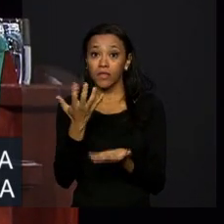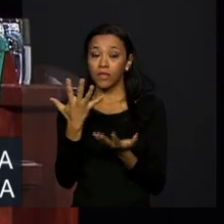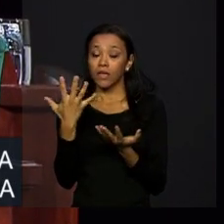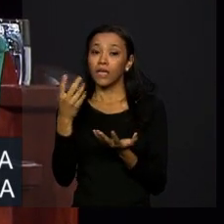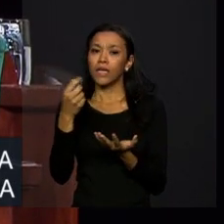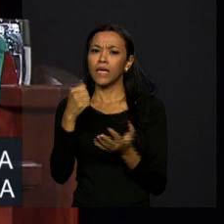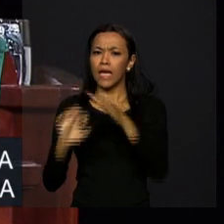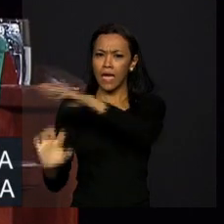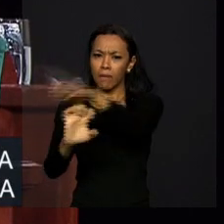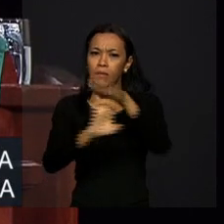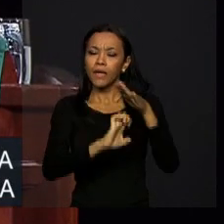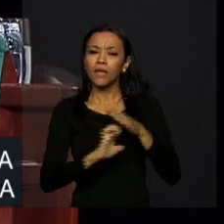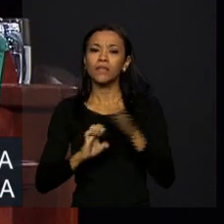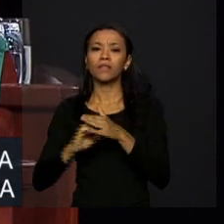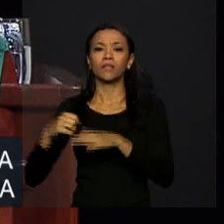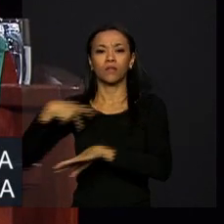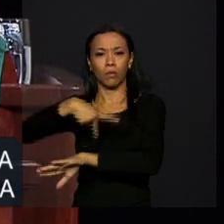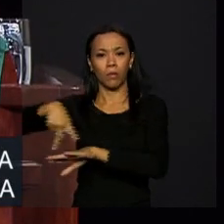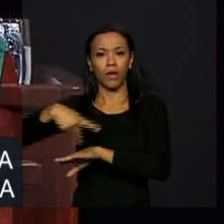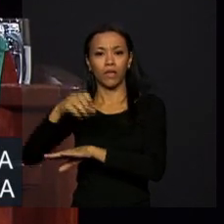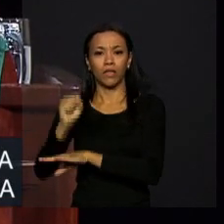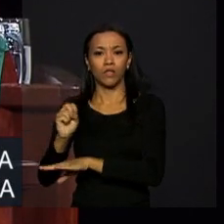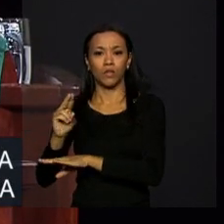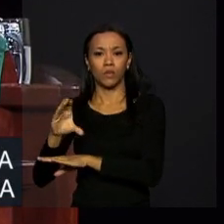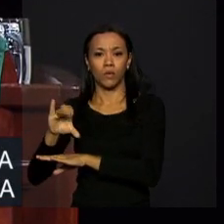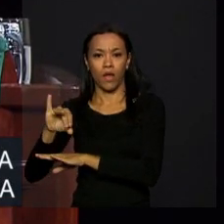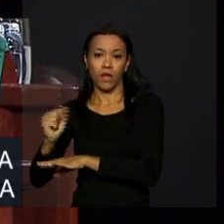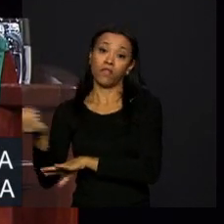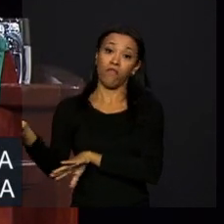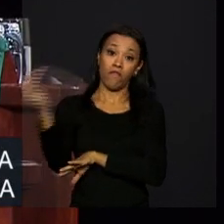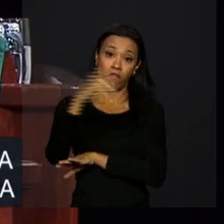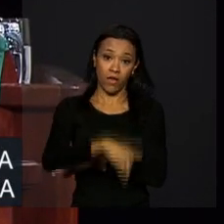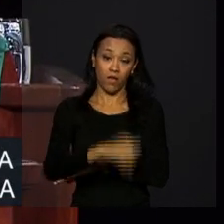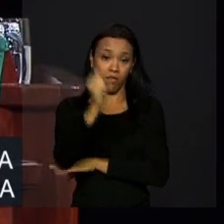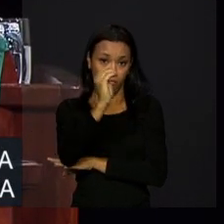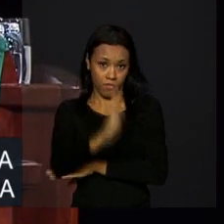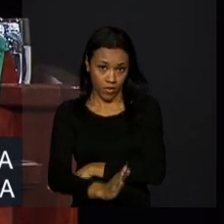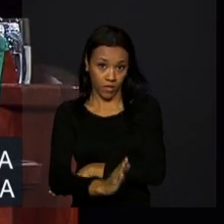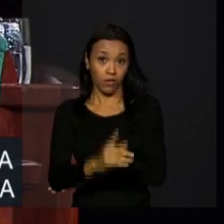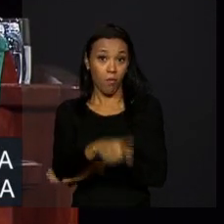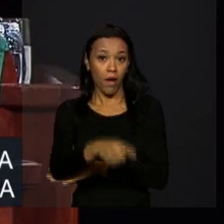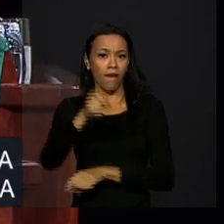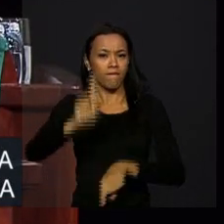suecas para parcerias que promovam a produção local de equipamentos